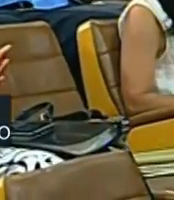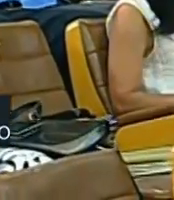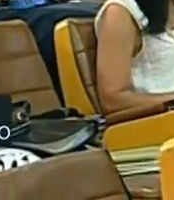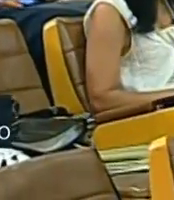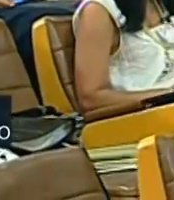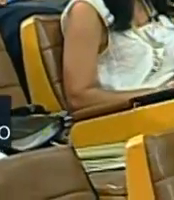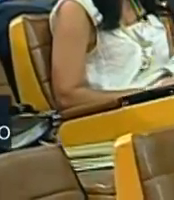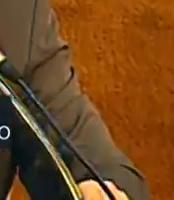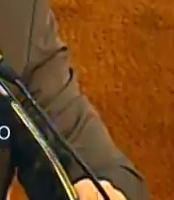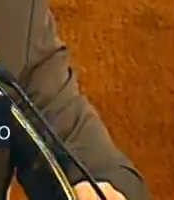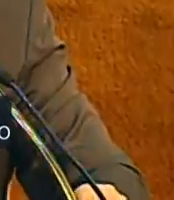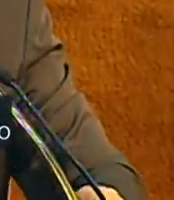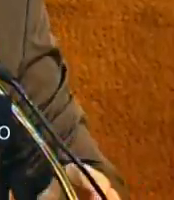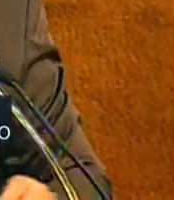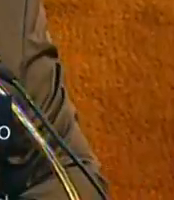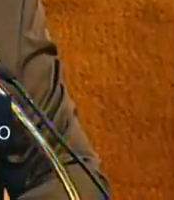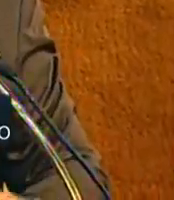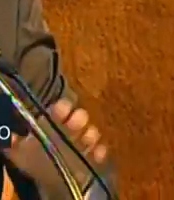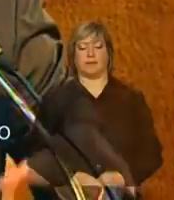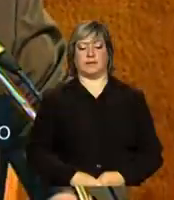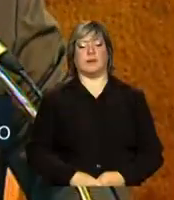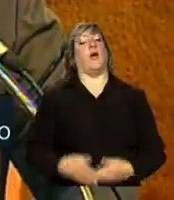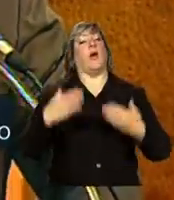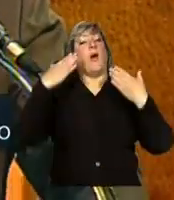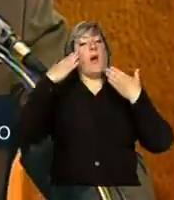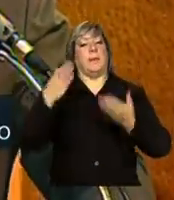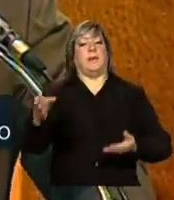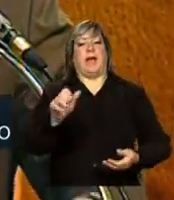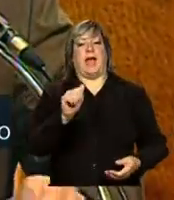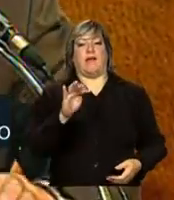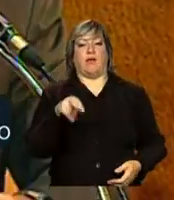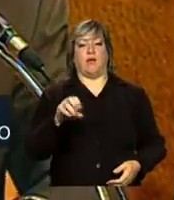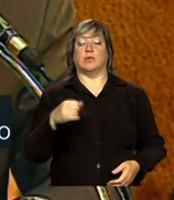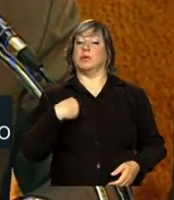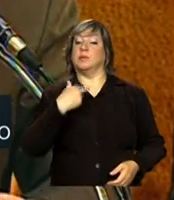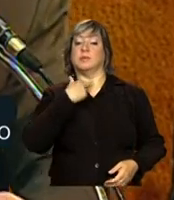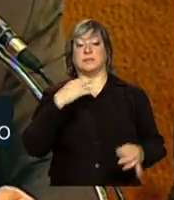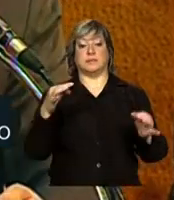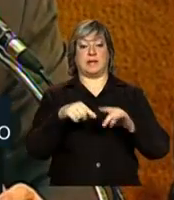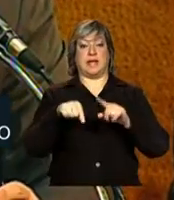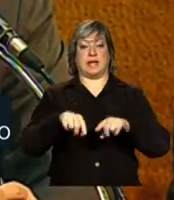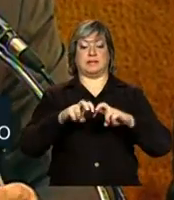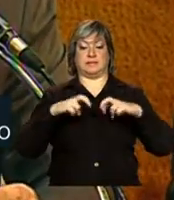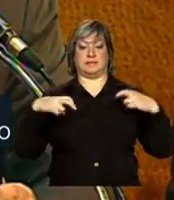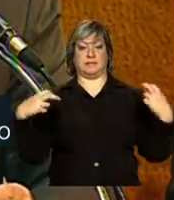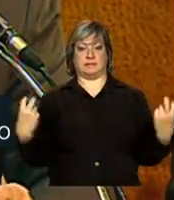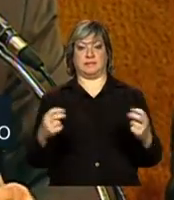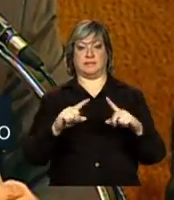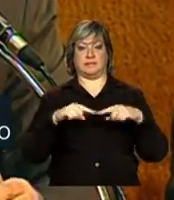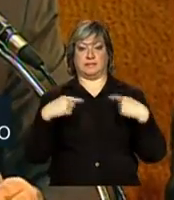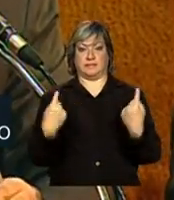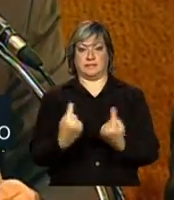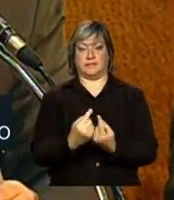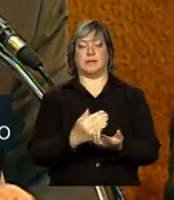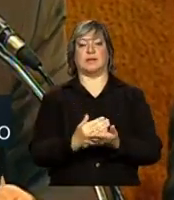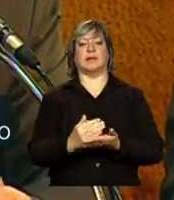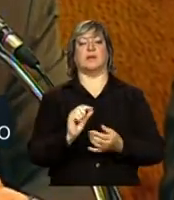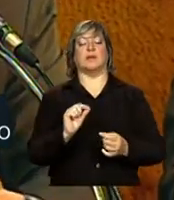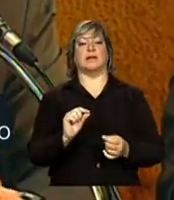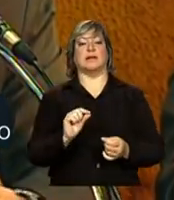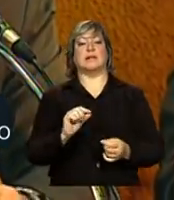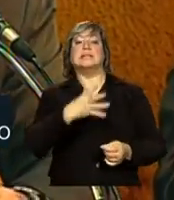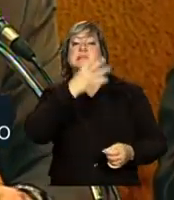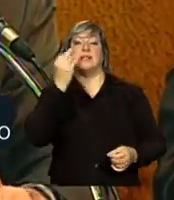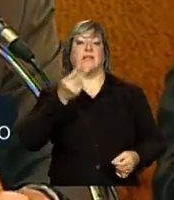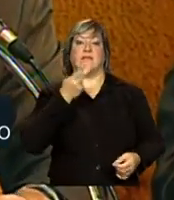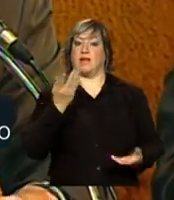obrigado muito obrigado Alfonso eu não poderia encerrar os trabalhos dessa mesa de abertura sem fazer referência